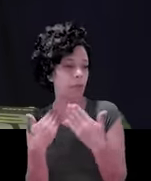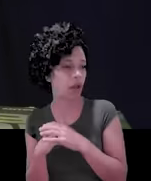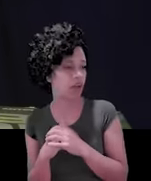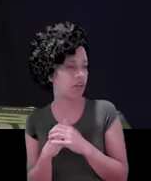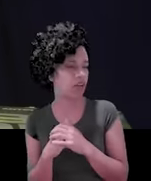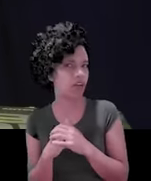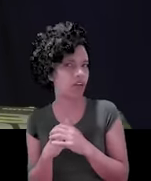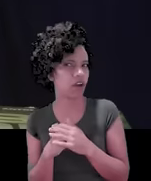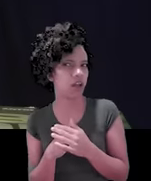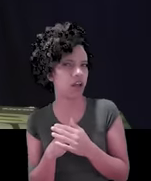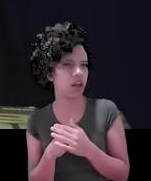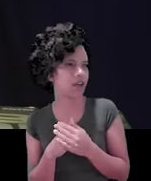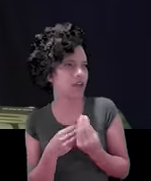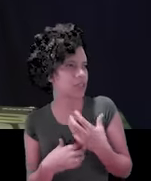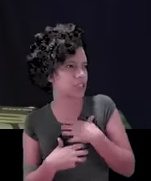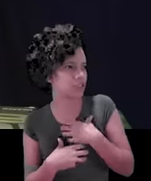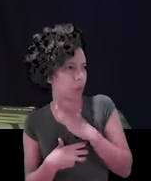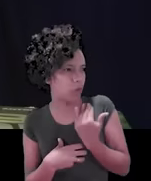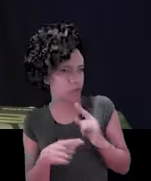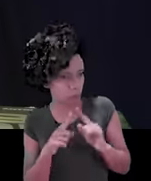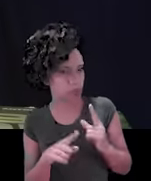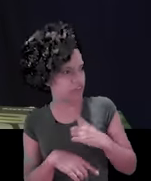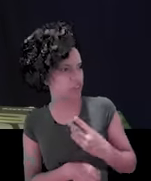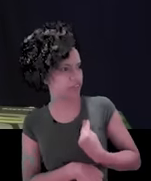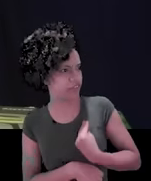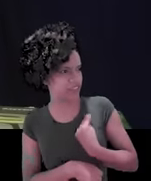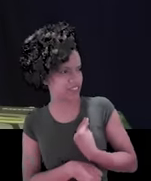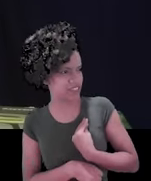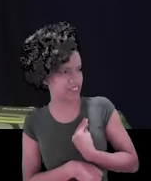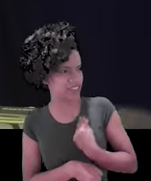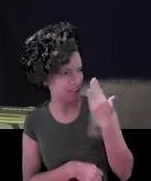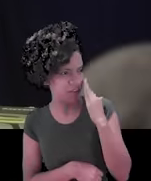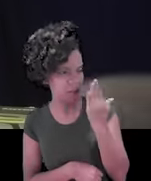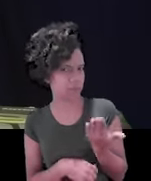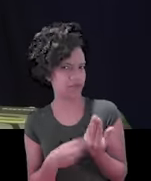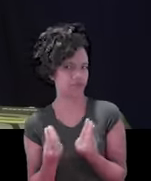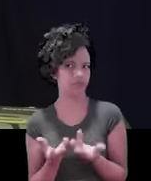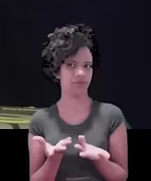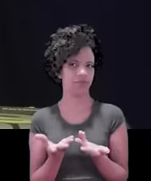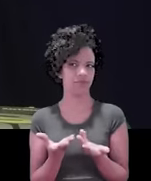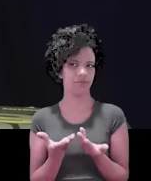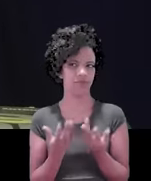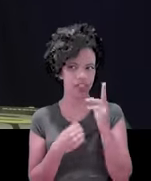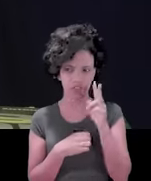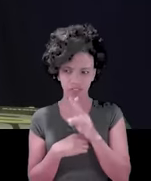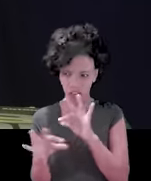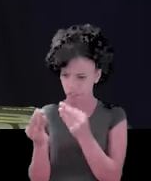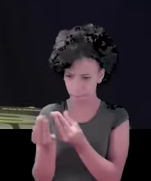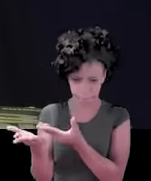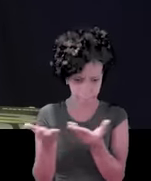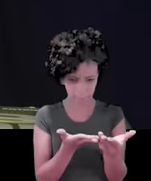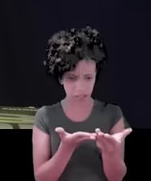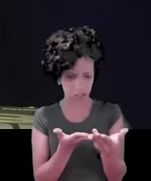você tivesse morto em Vida velho é claro que você conhece morto em bebê na família